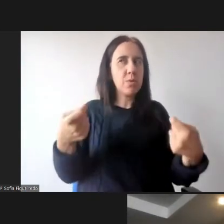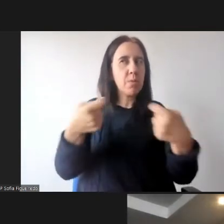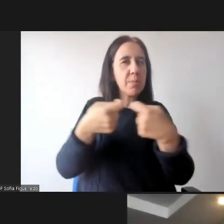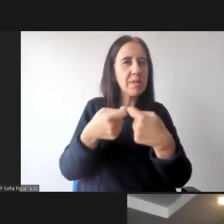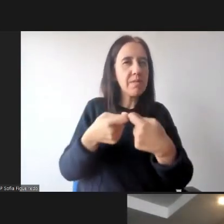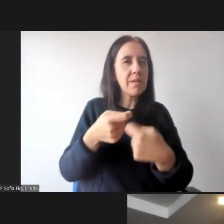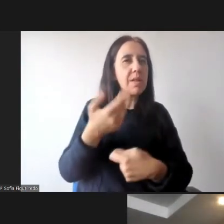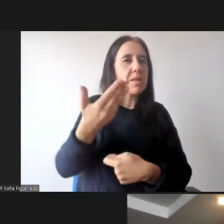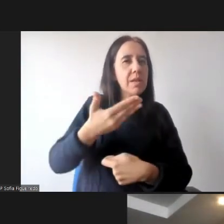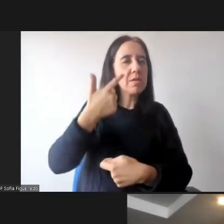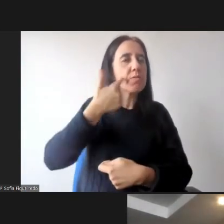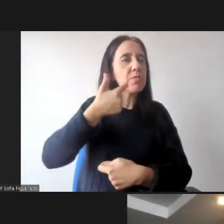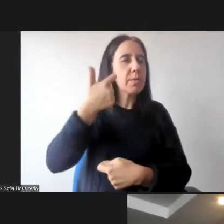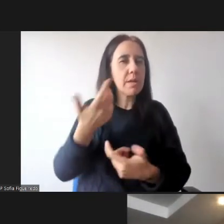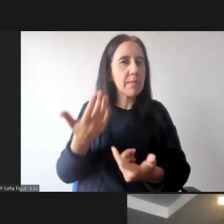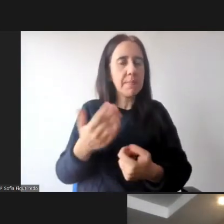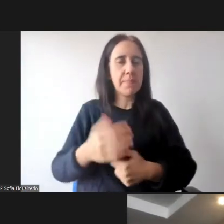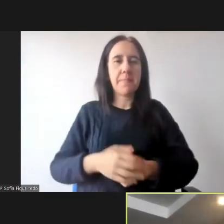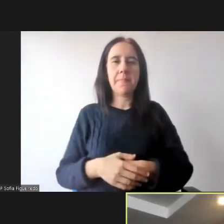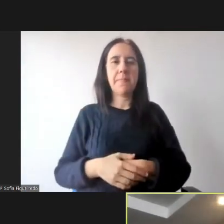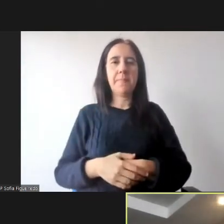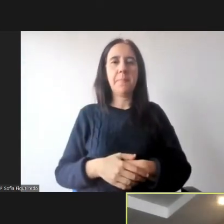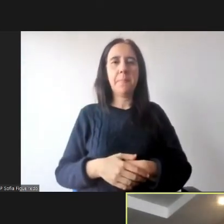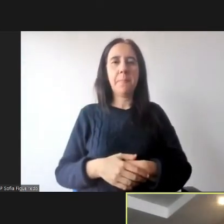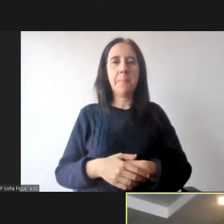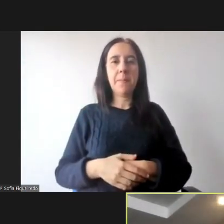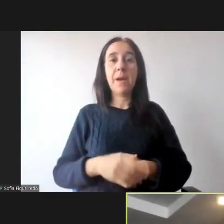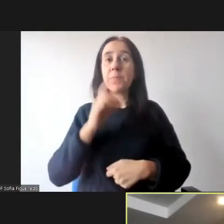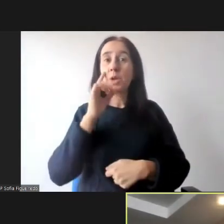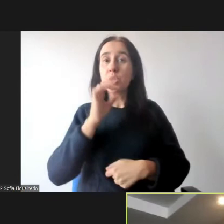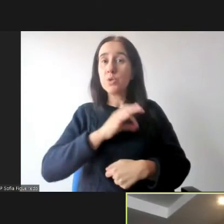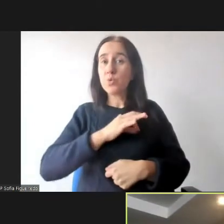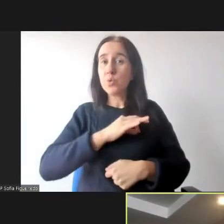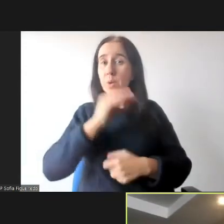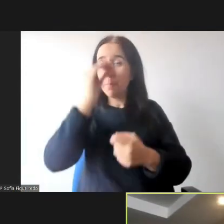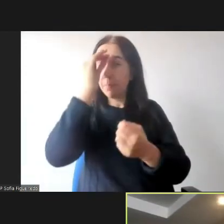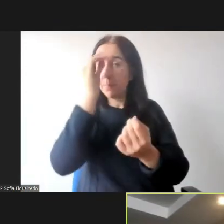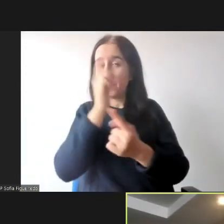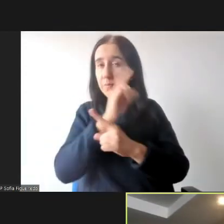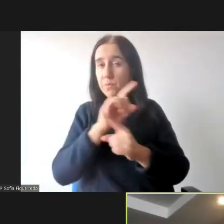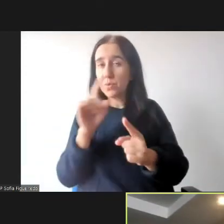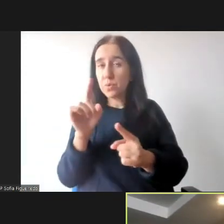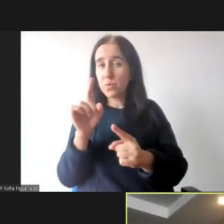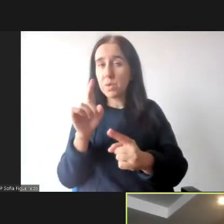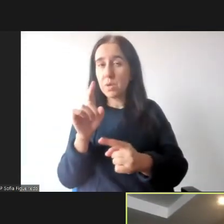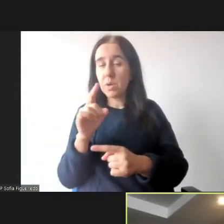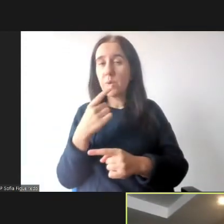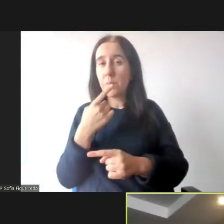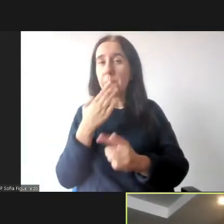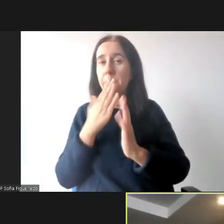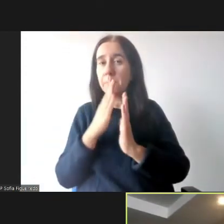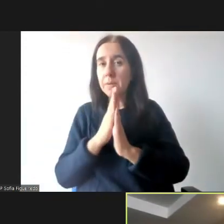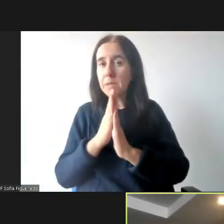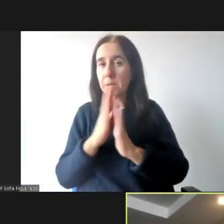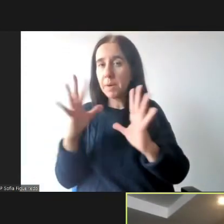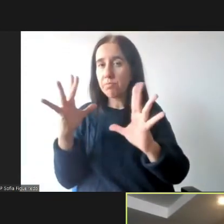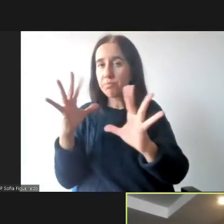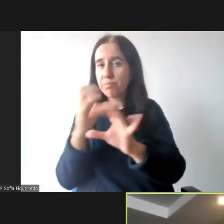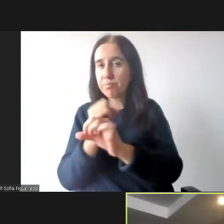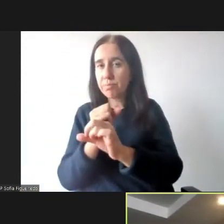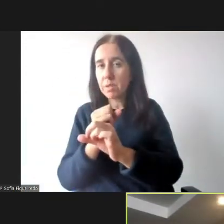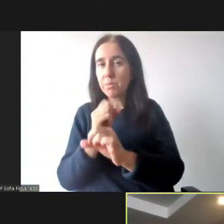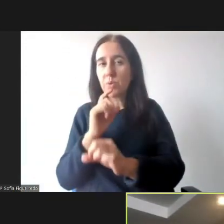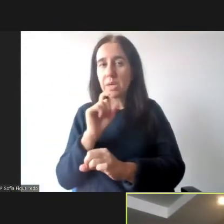direitos fundamentais. Senhora professora, eu ia lhe pedir se podia concluir, porque já temos várias questões para lhe